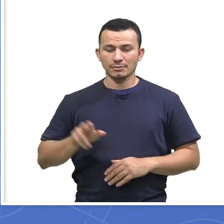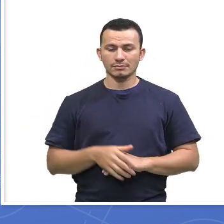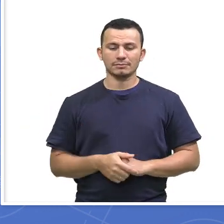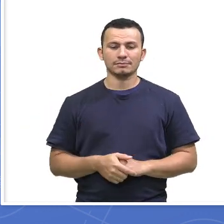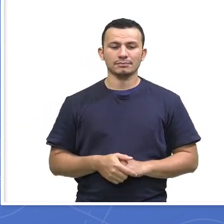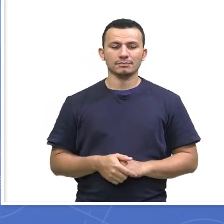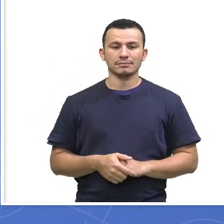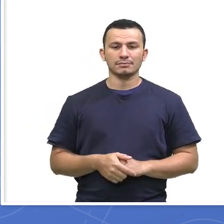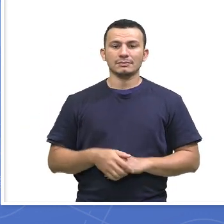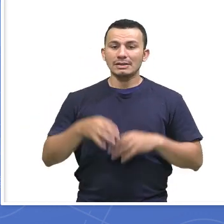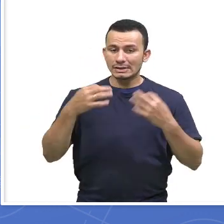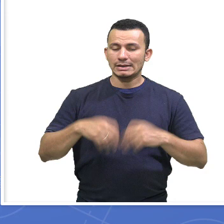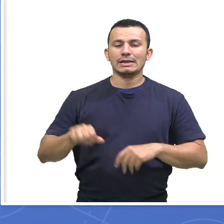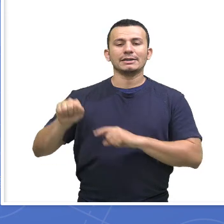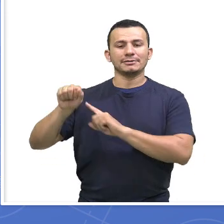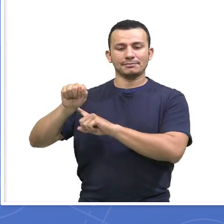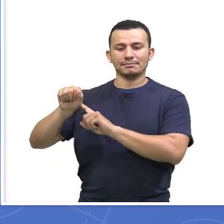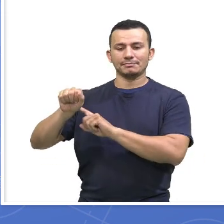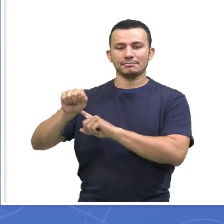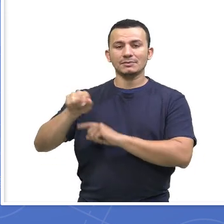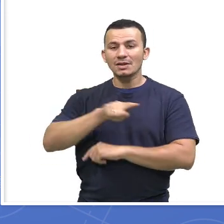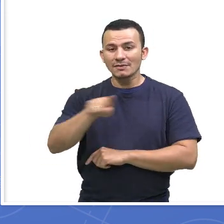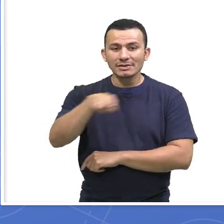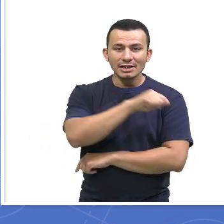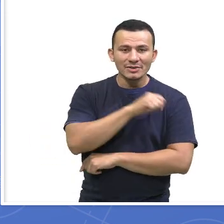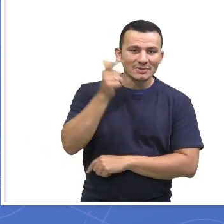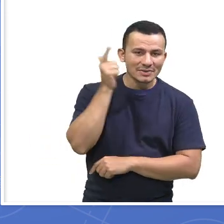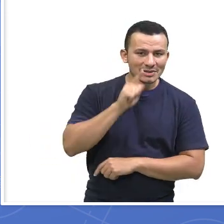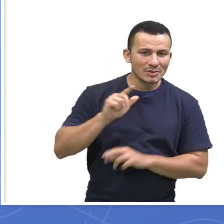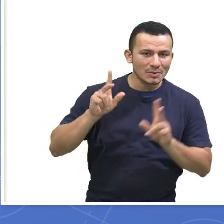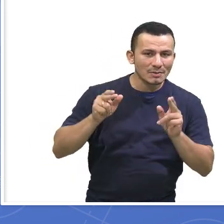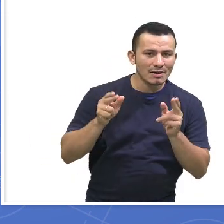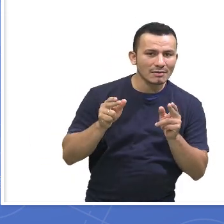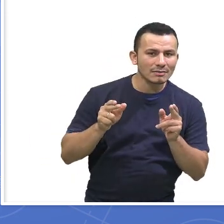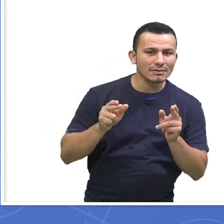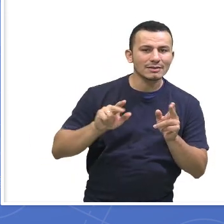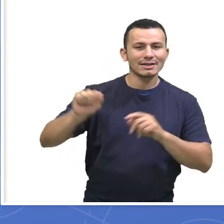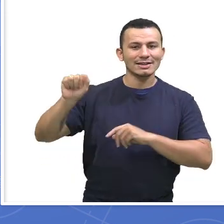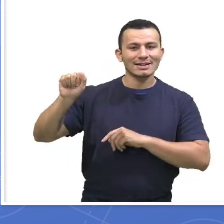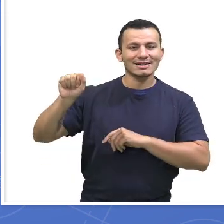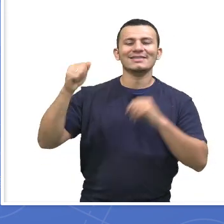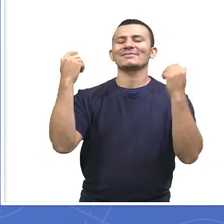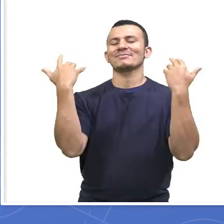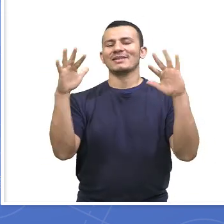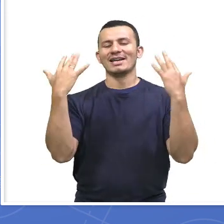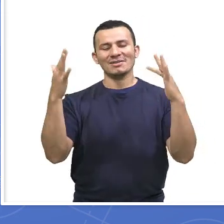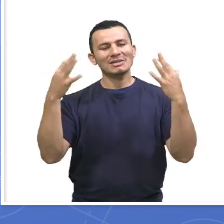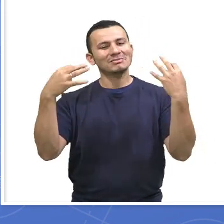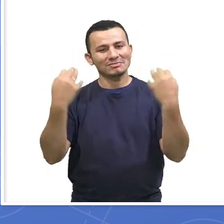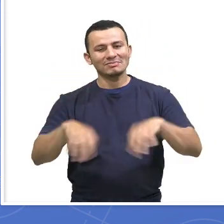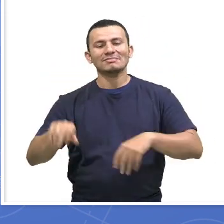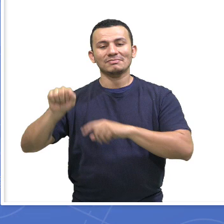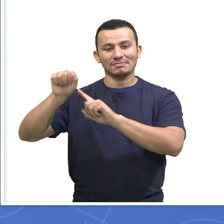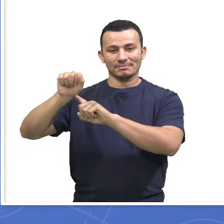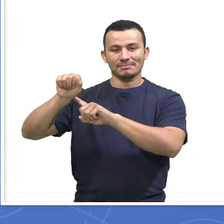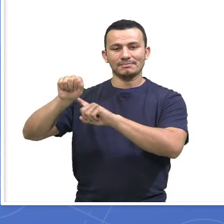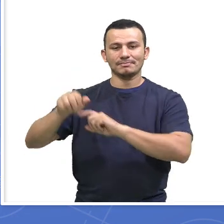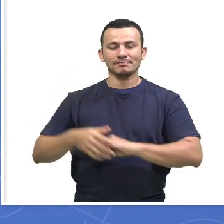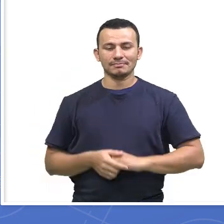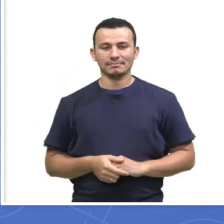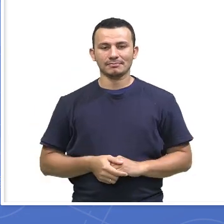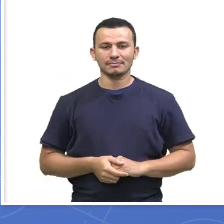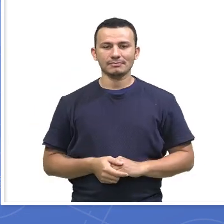resposta certa, é a letra A. Alguém marcou a letra A aí? Parabéns, você acertou, é a letra A mesmo,